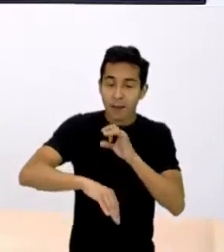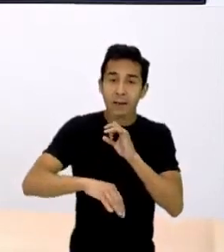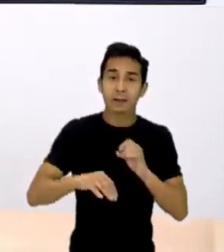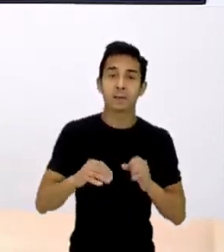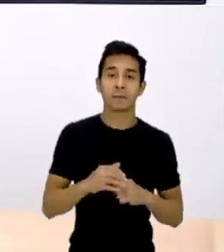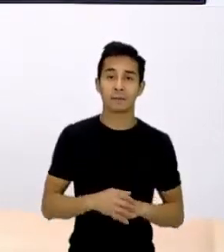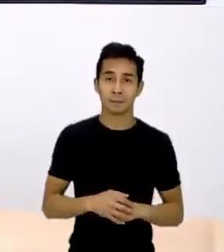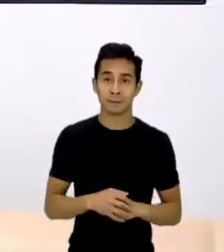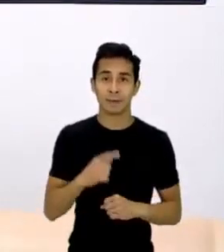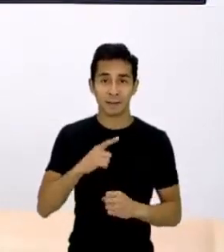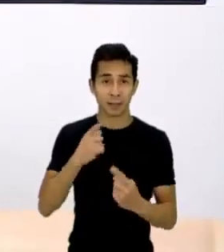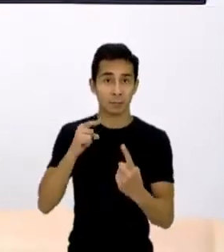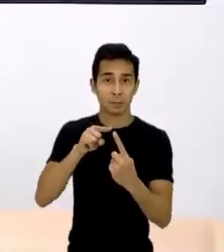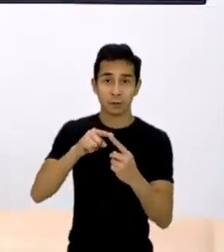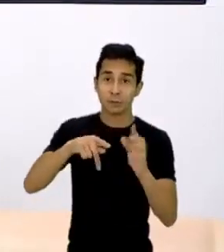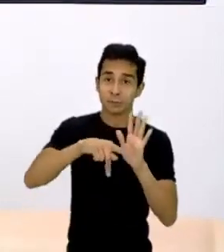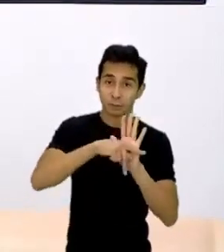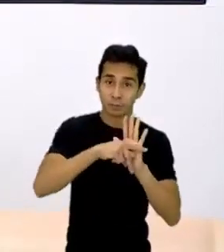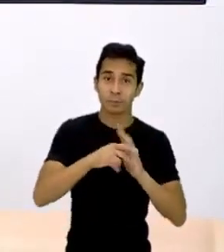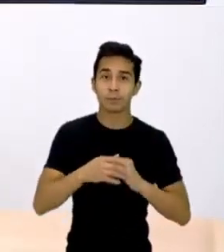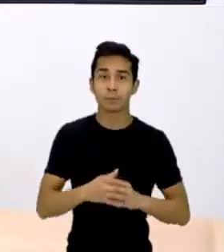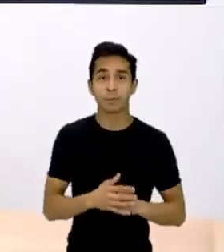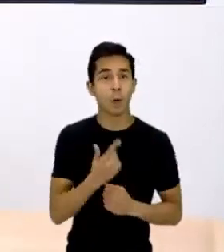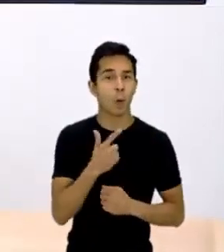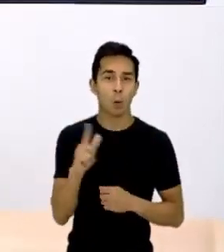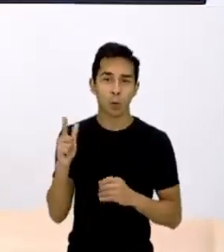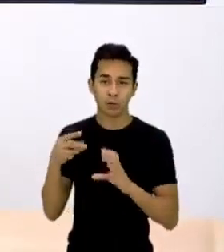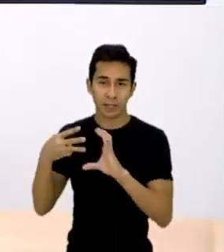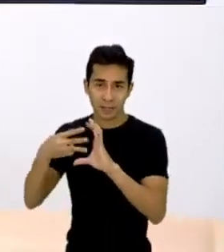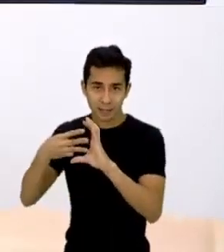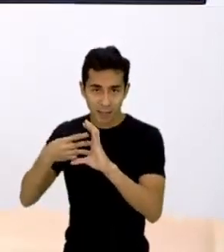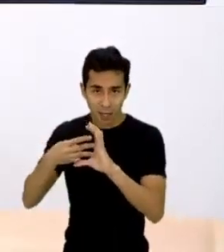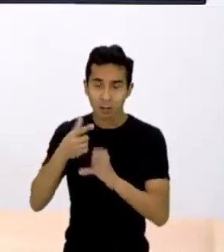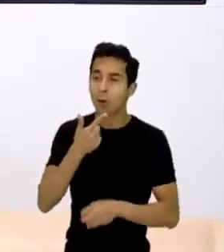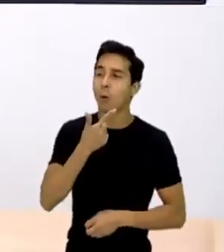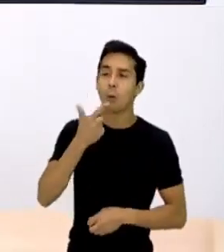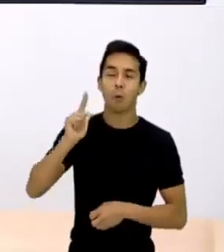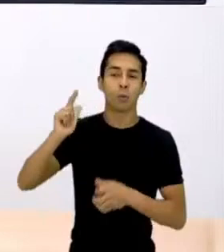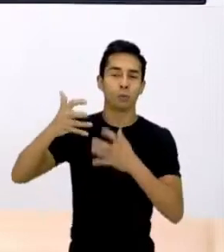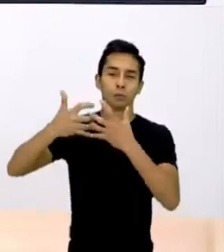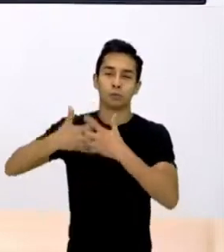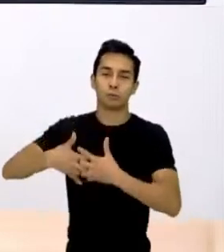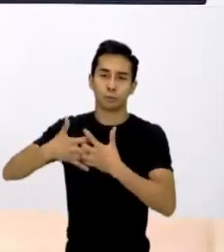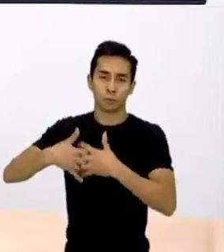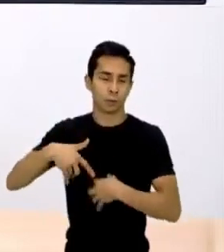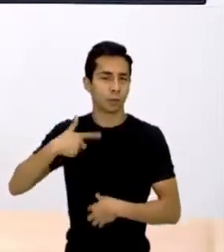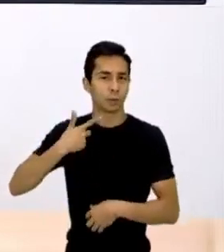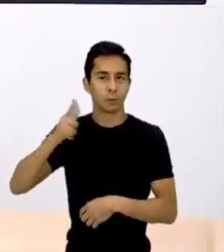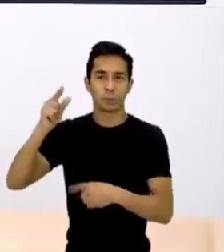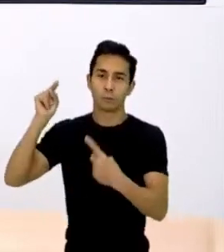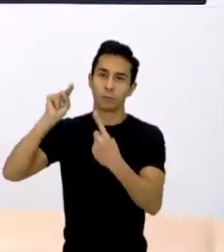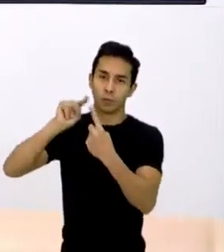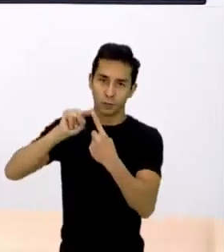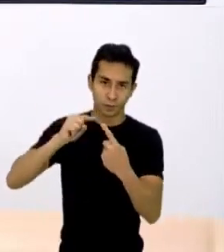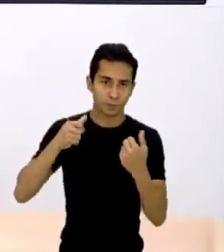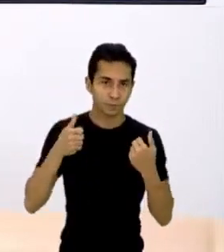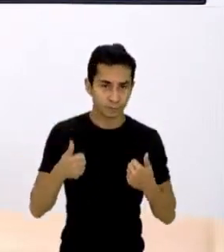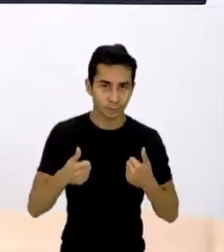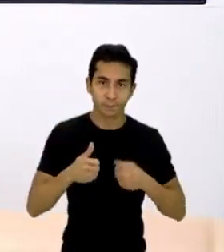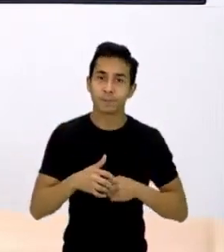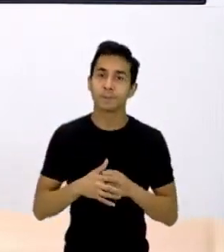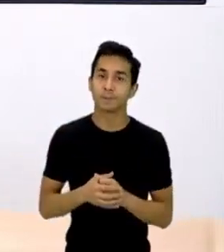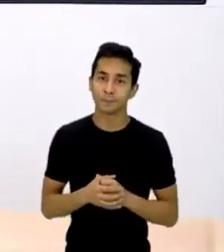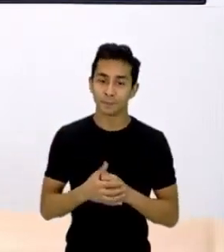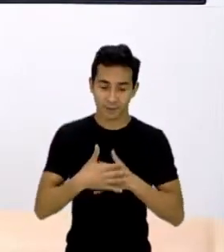Outra célula vai desempenhar outras funções, beleza? Bom, depois do tecido, a